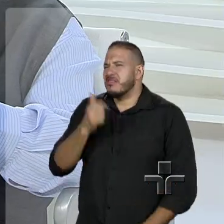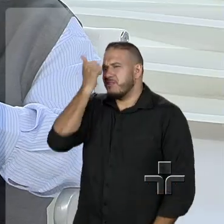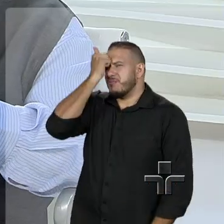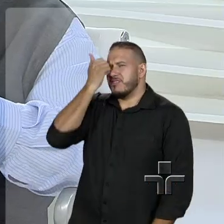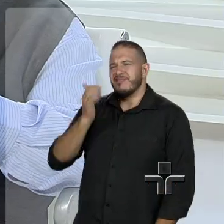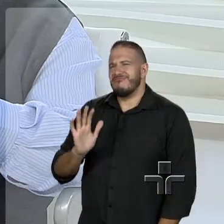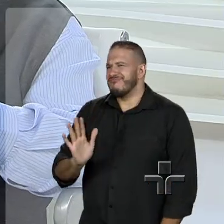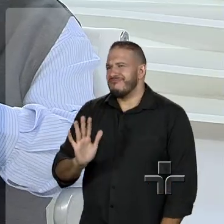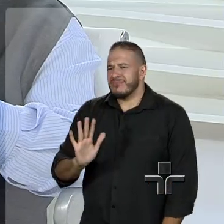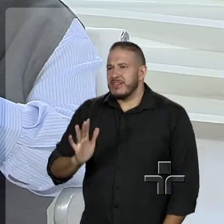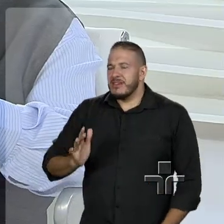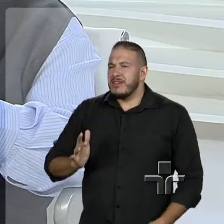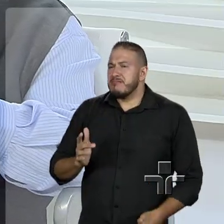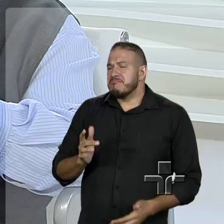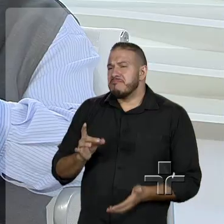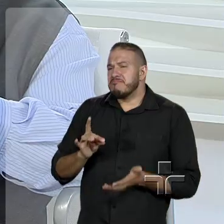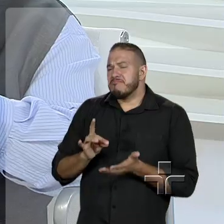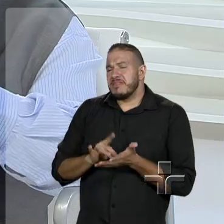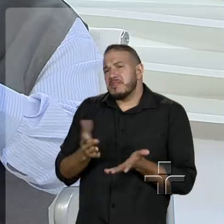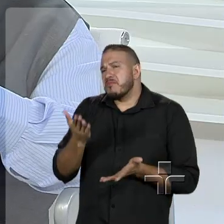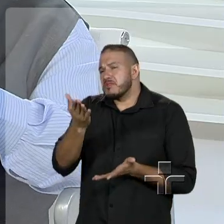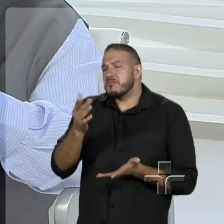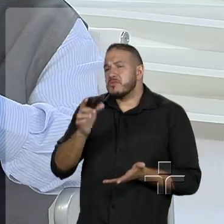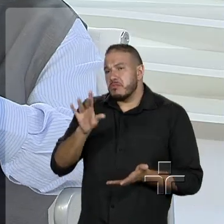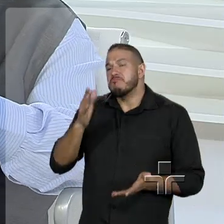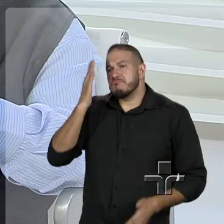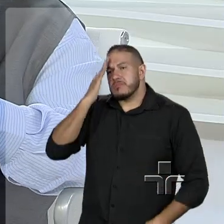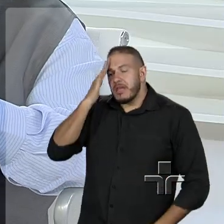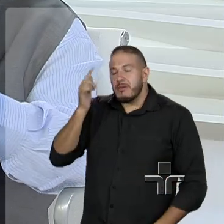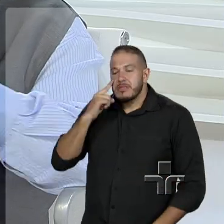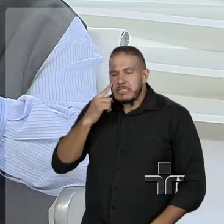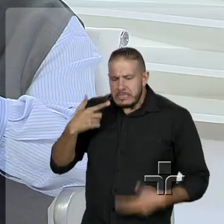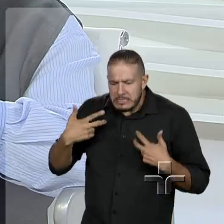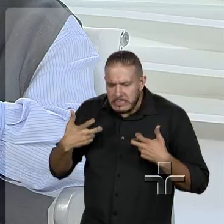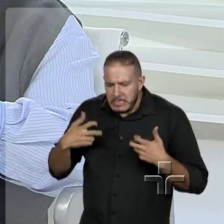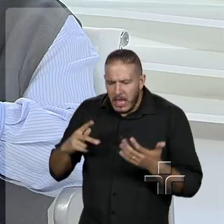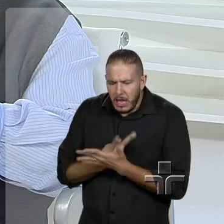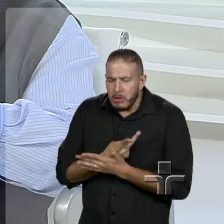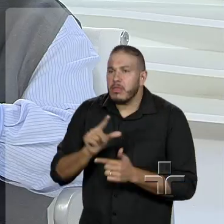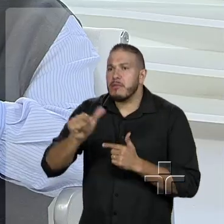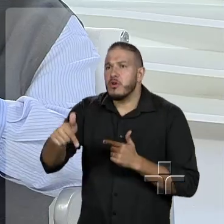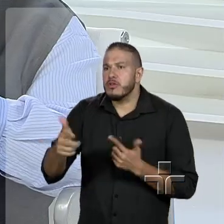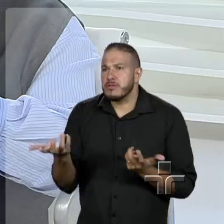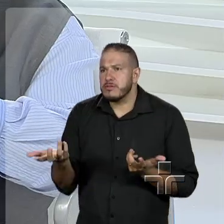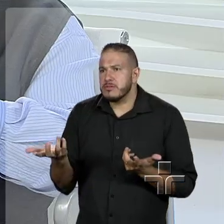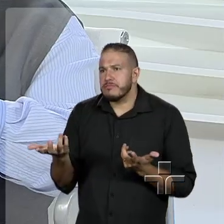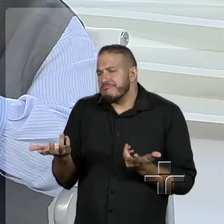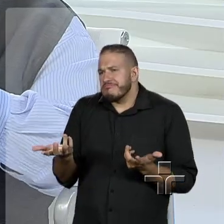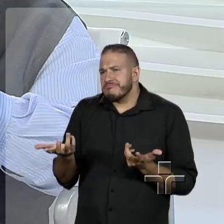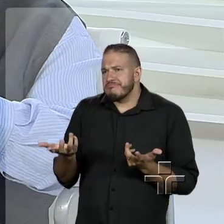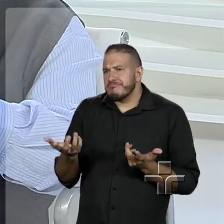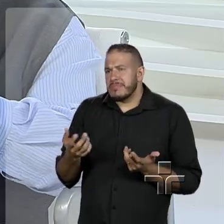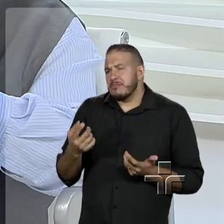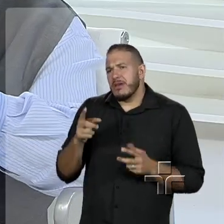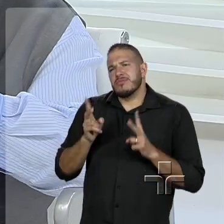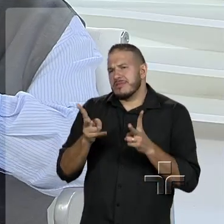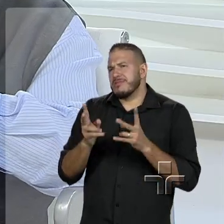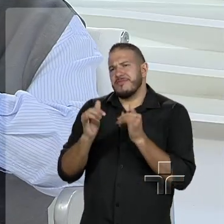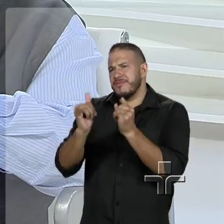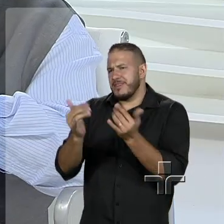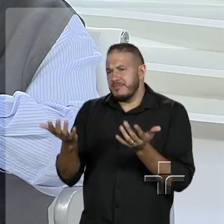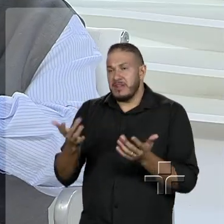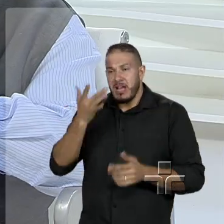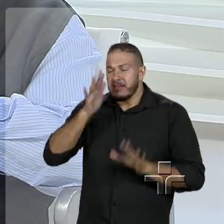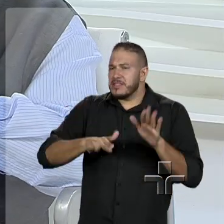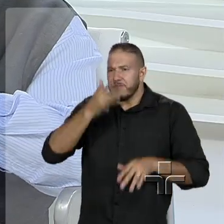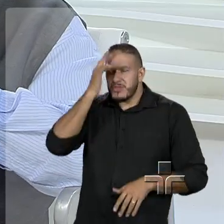verdade, você só sabe que errou depois. Tá certo? É o que eu sempre digo, as